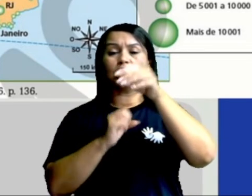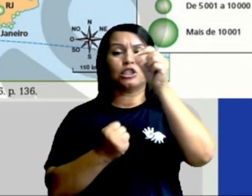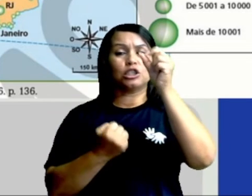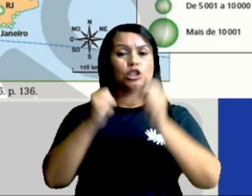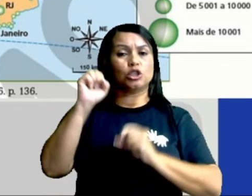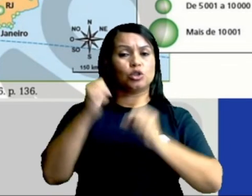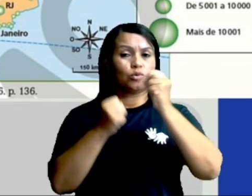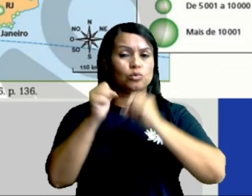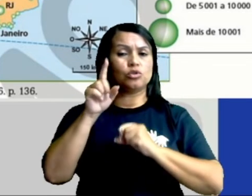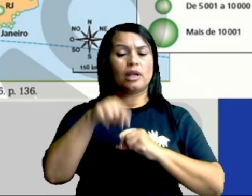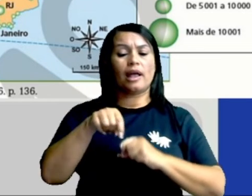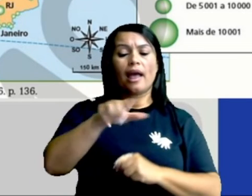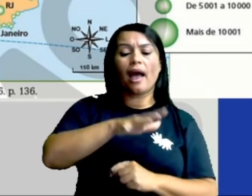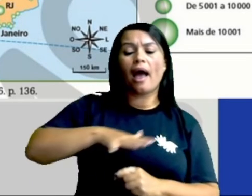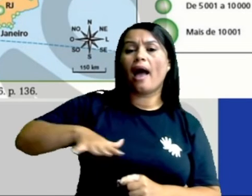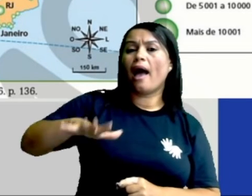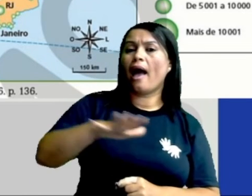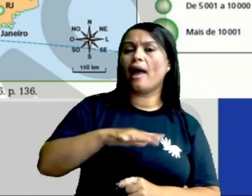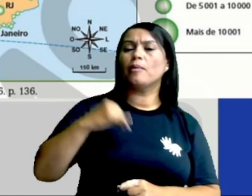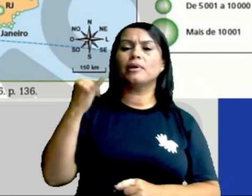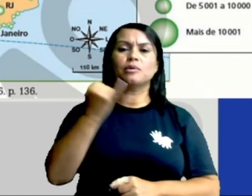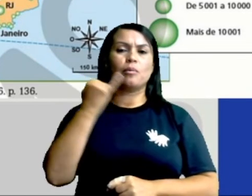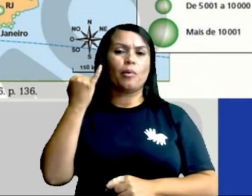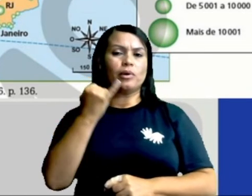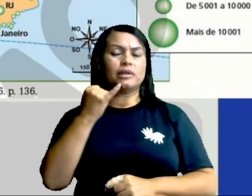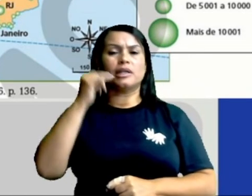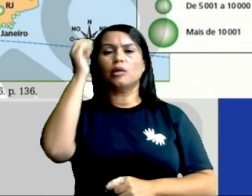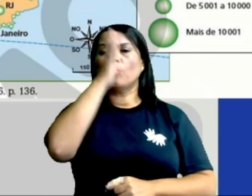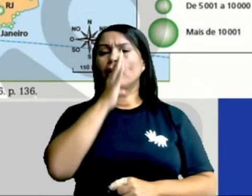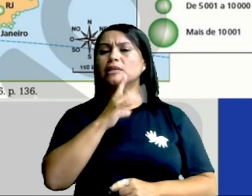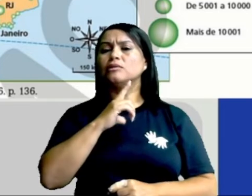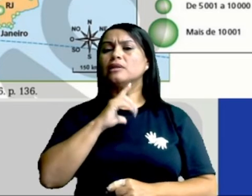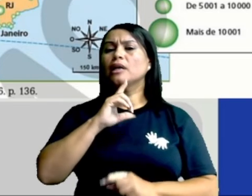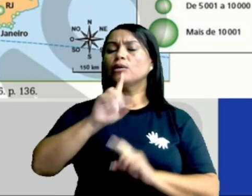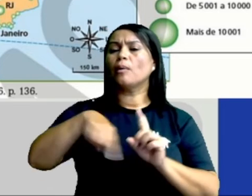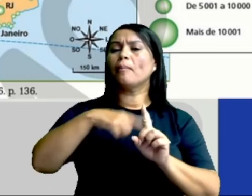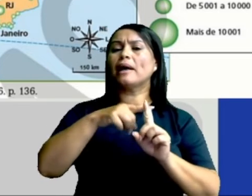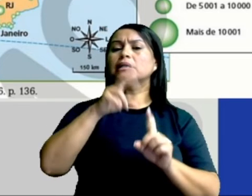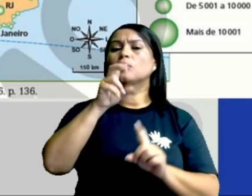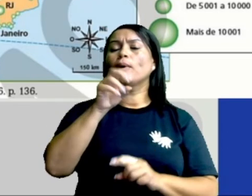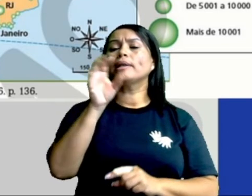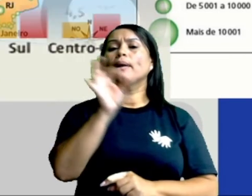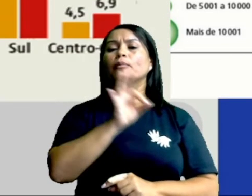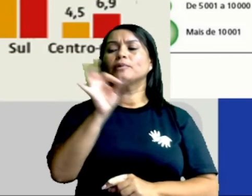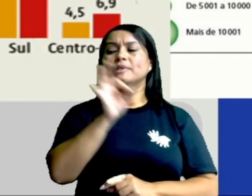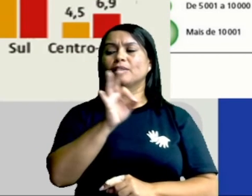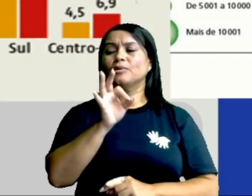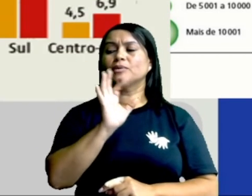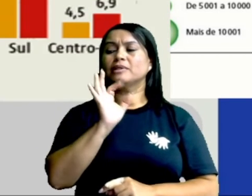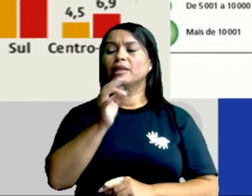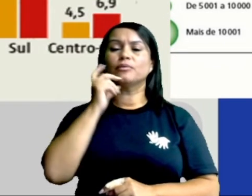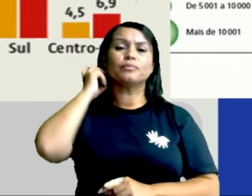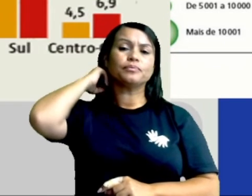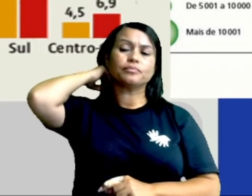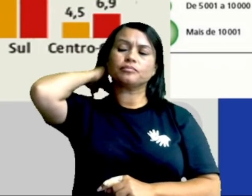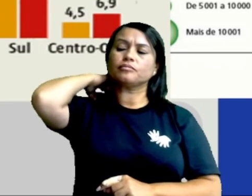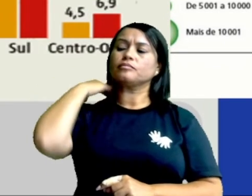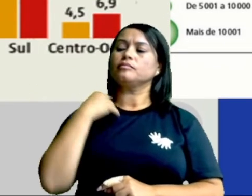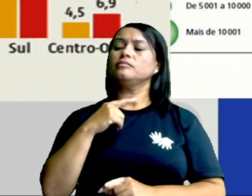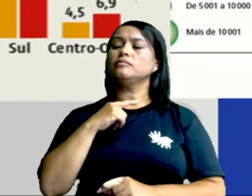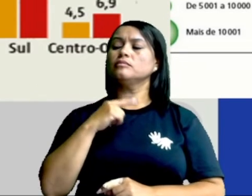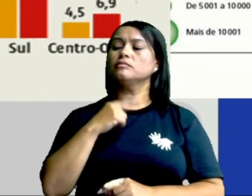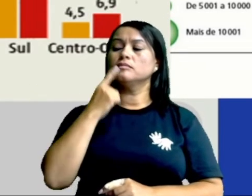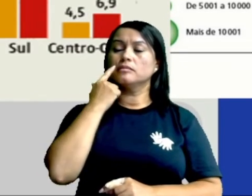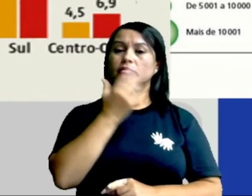é a área mais importante nesse sentido para o Brasil, onde mais de 50% da produção industrial está nela, tá? Aqui, como